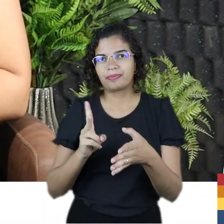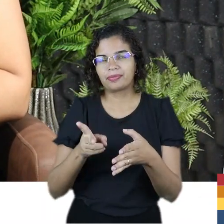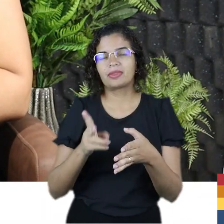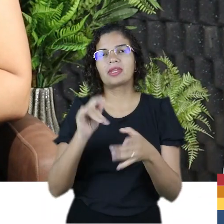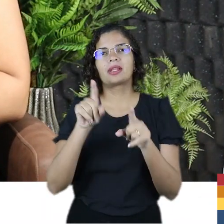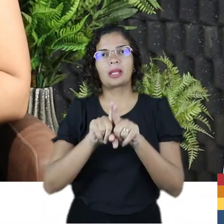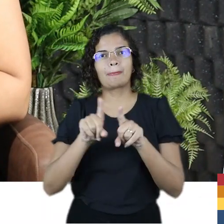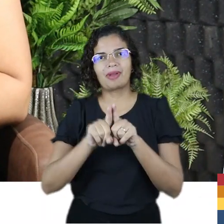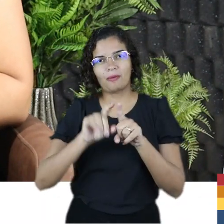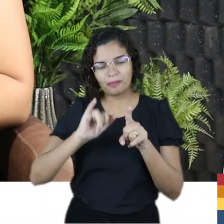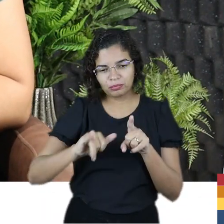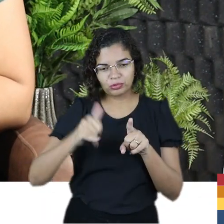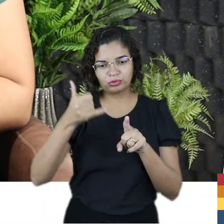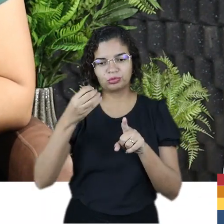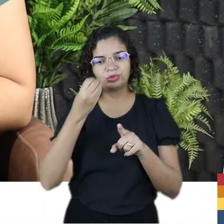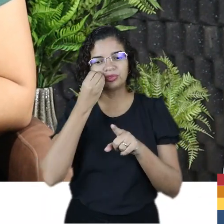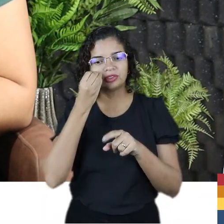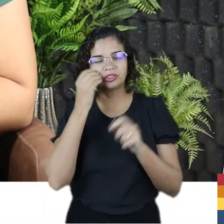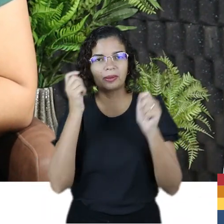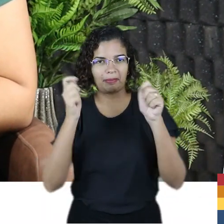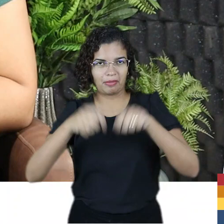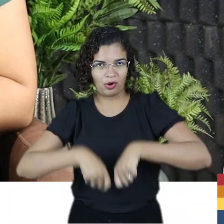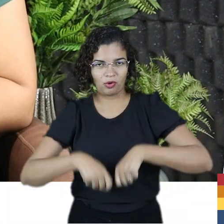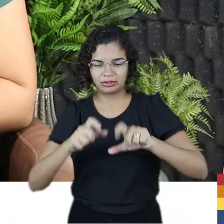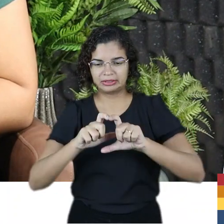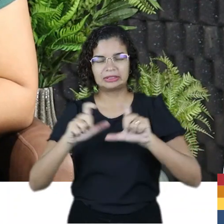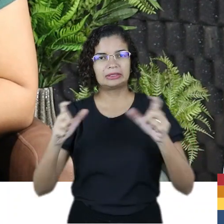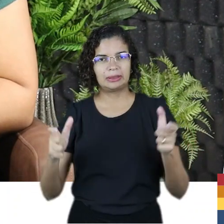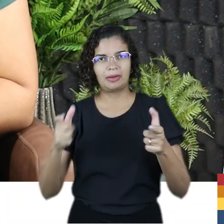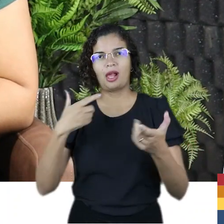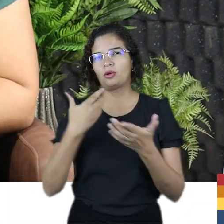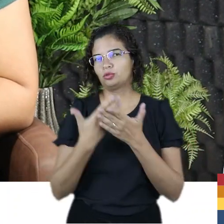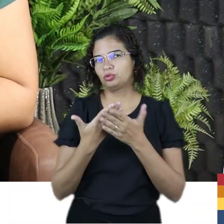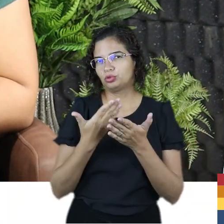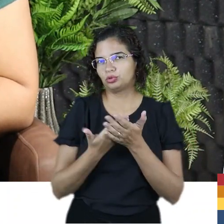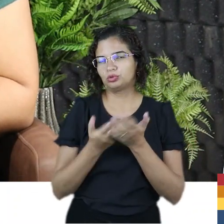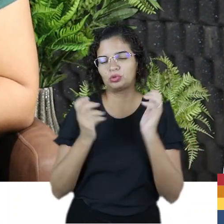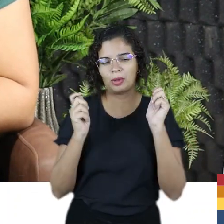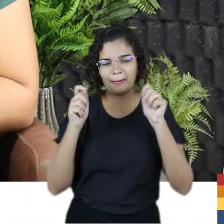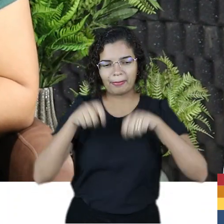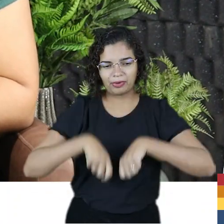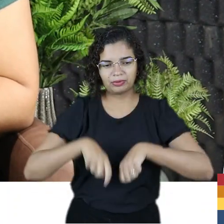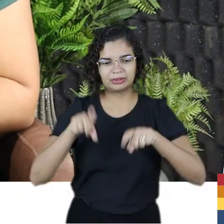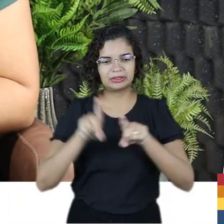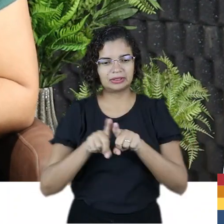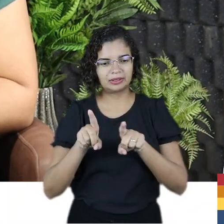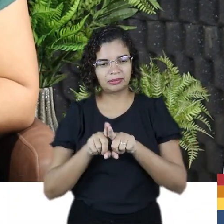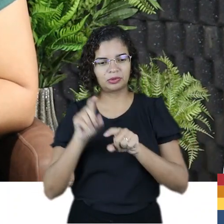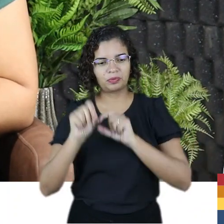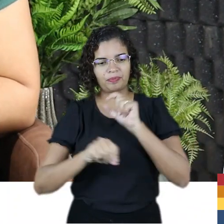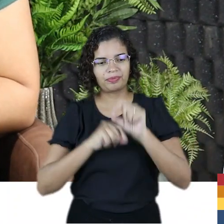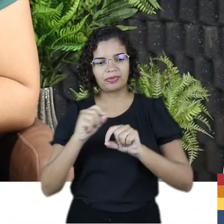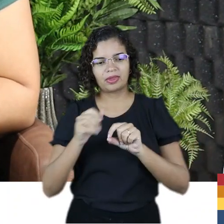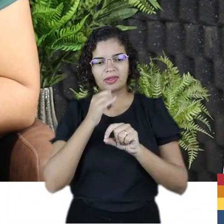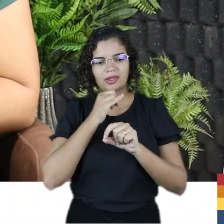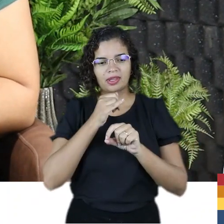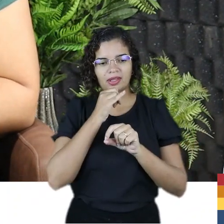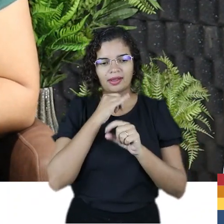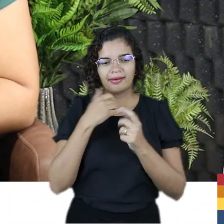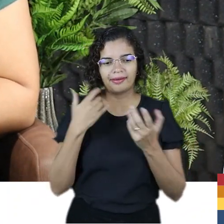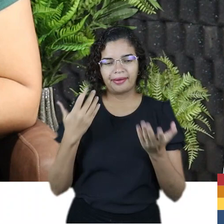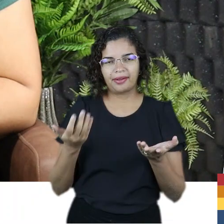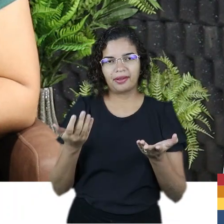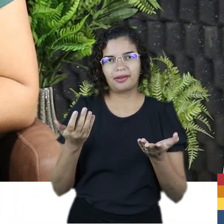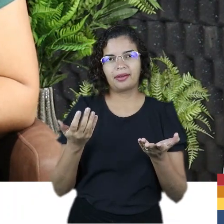possa ampliar os seus estudos para que ele possa seguir o percurso acadêmico por